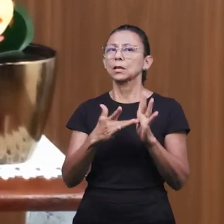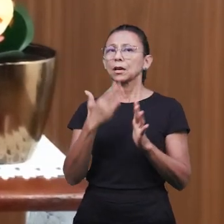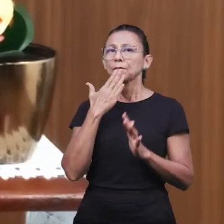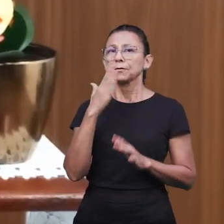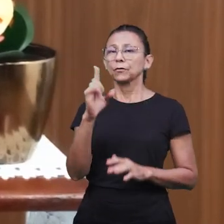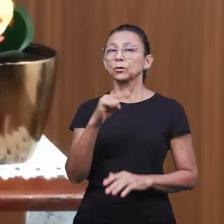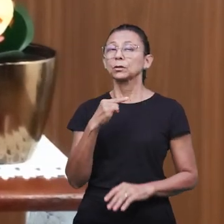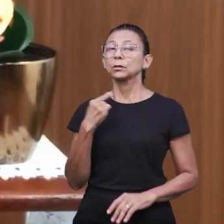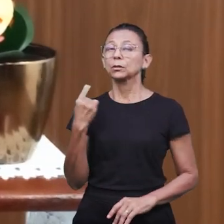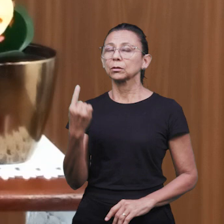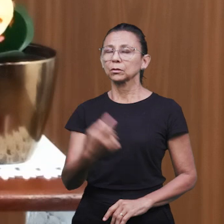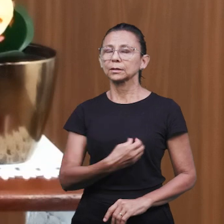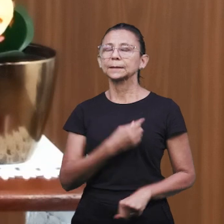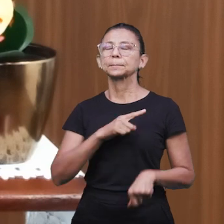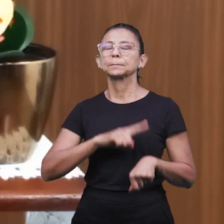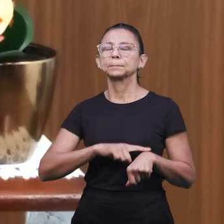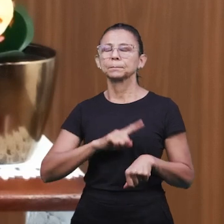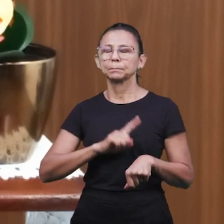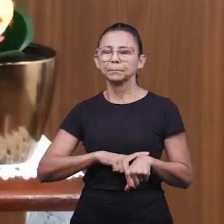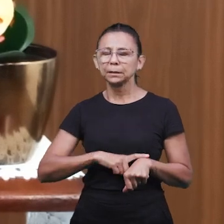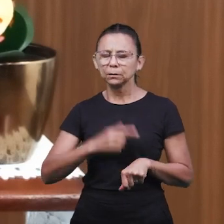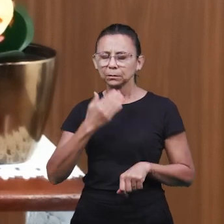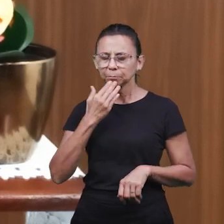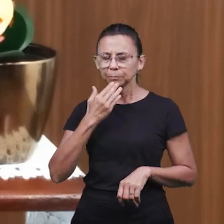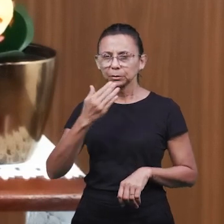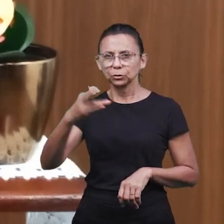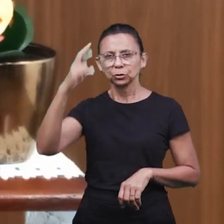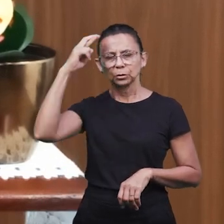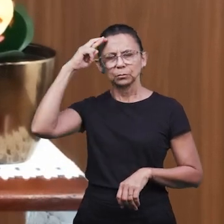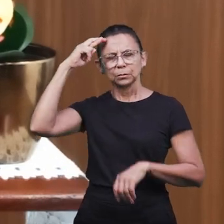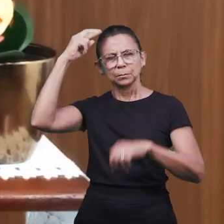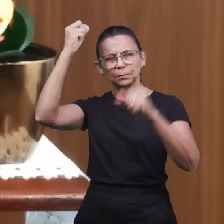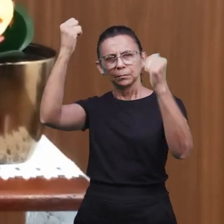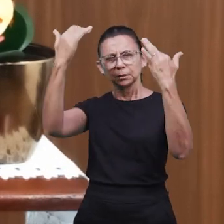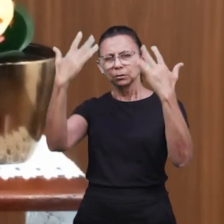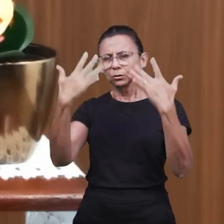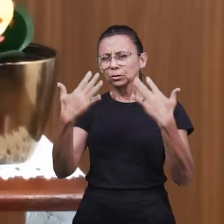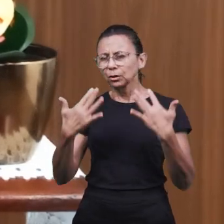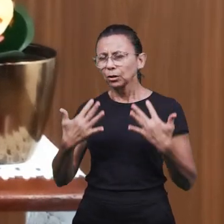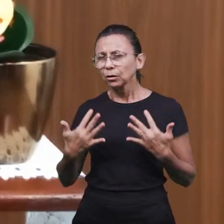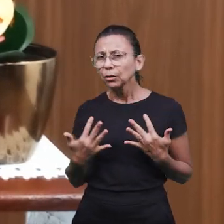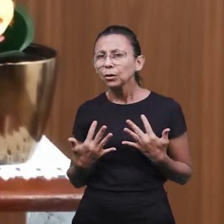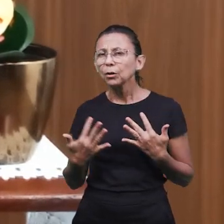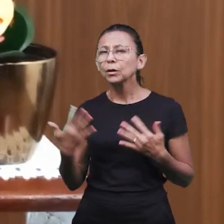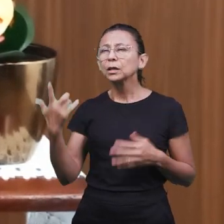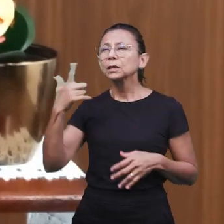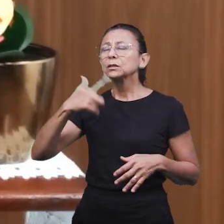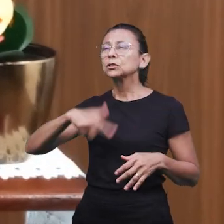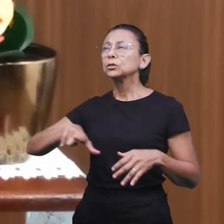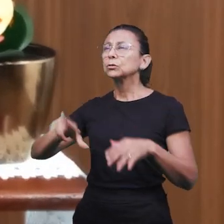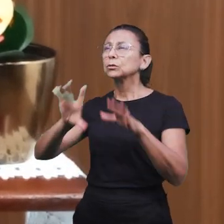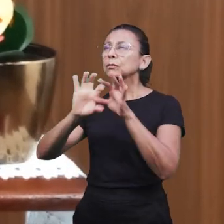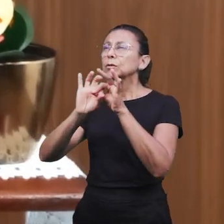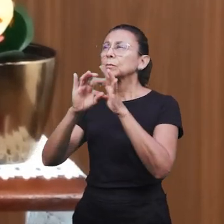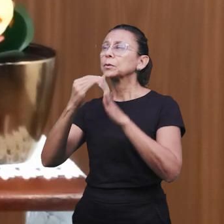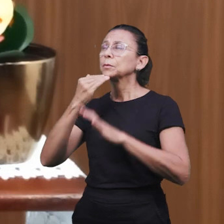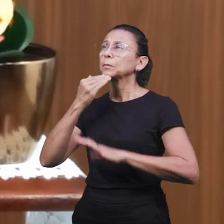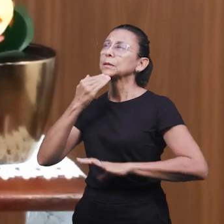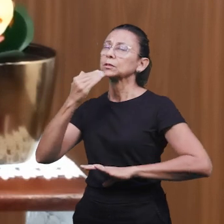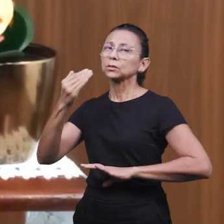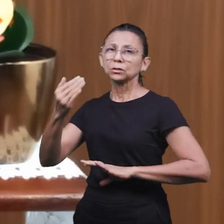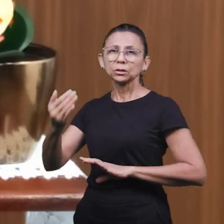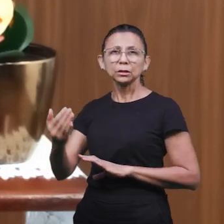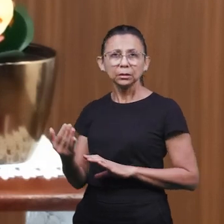Jesus sobre a nossa vida nesta hora. Pedimos a Tua bênção, Senhor, pedimos que Tu renoves a nossa comunhão